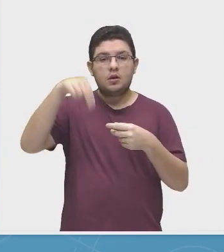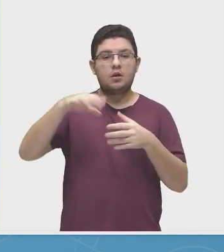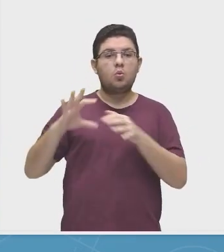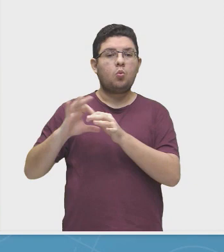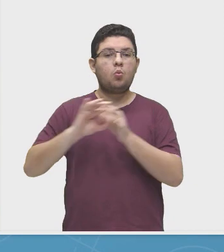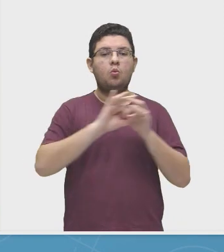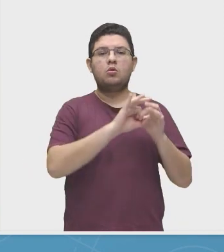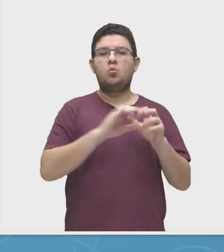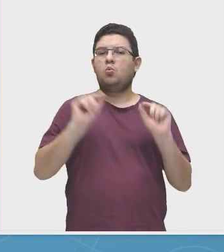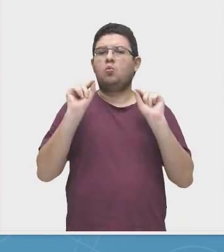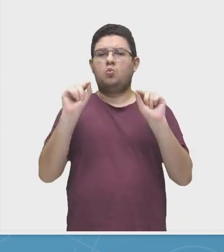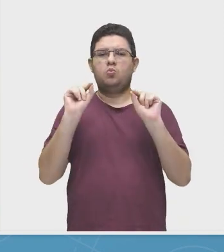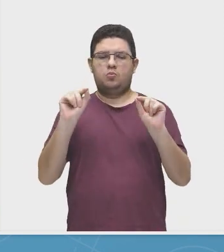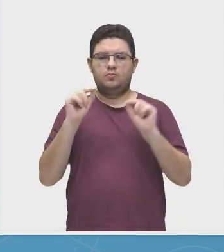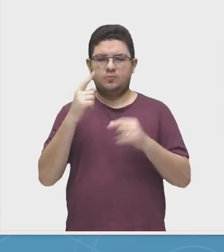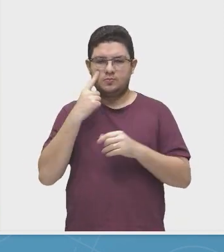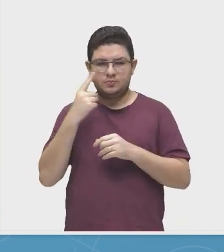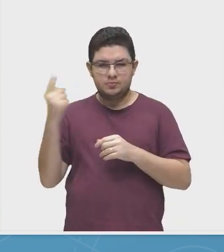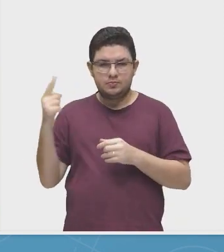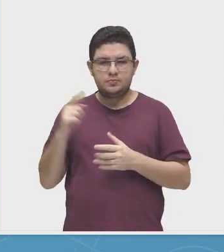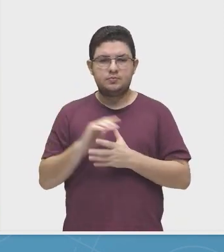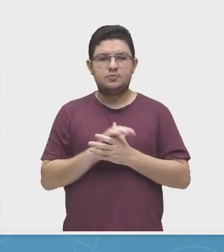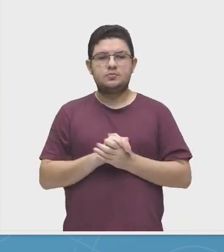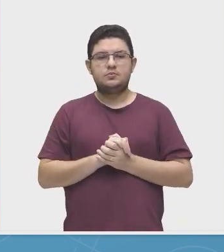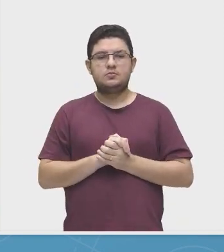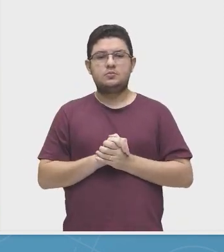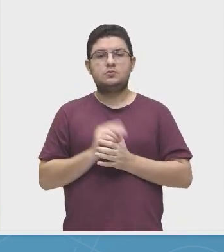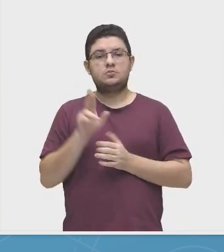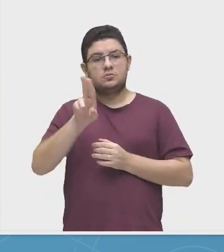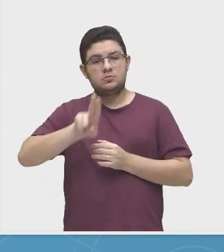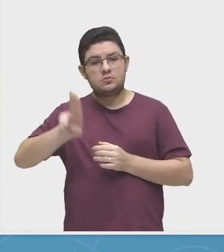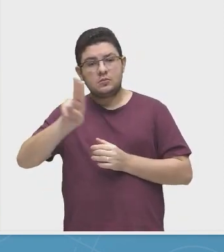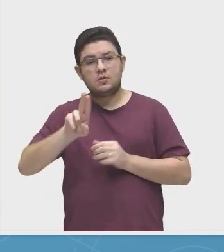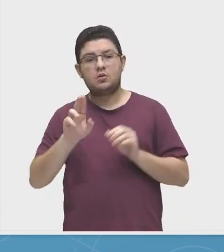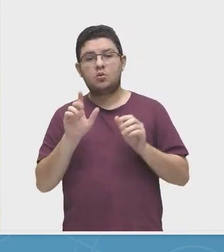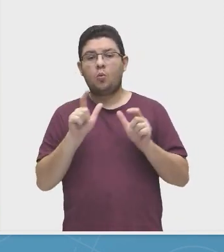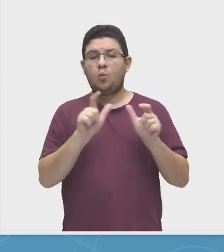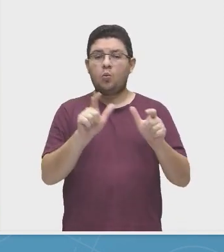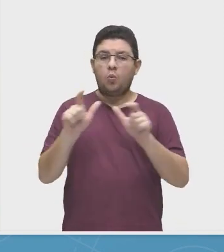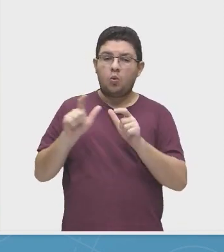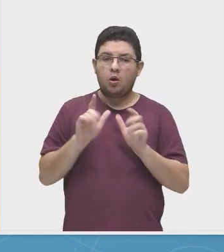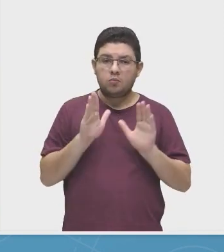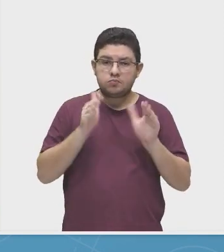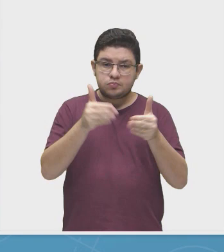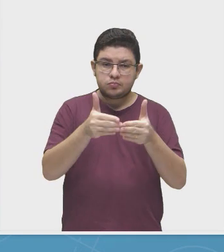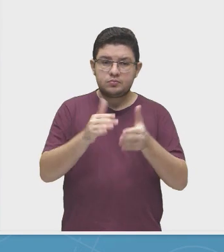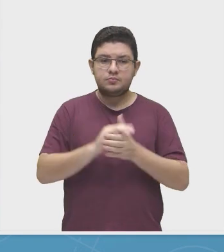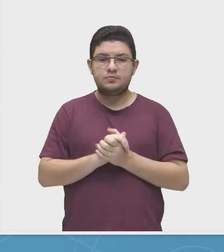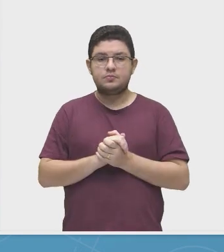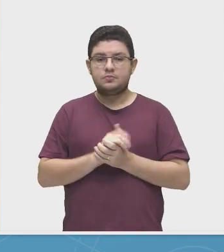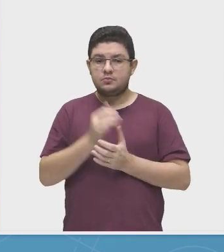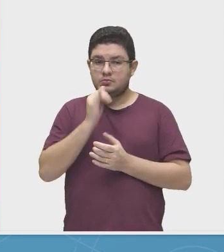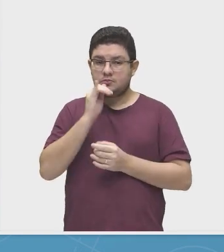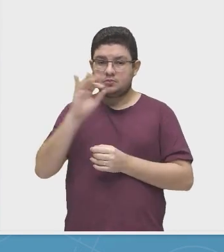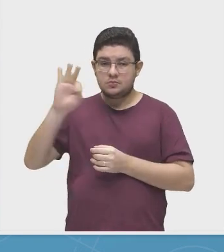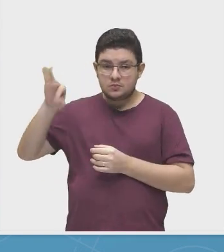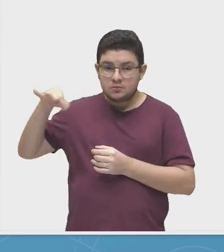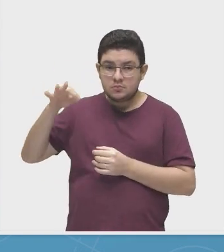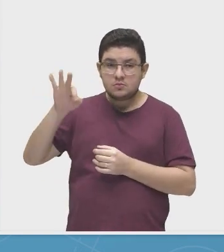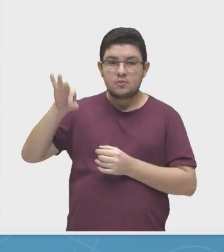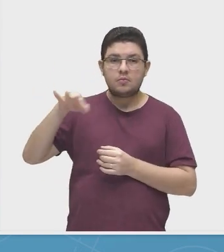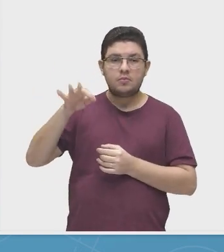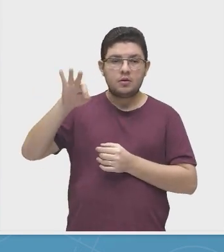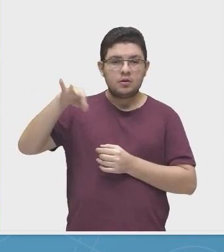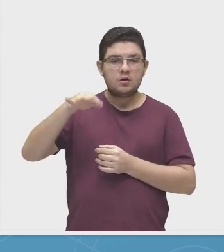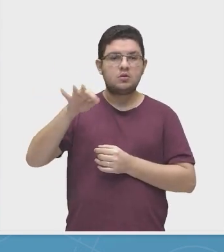contextualizada. Usa-se em pontos específicos, aí nós temos bees, as abelhas, live in the garden. Repare